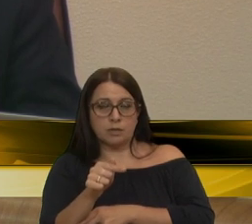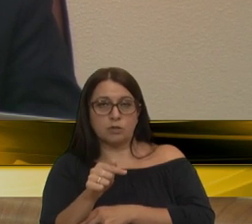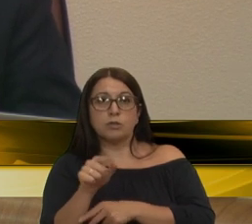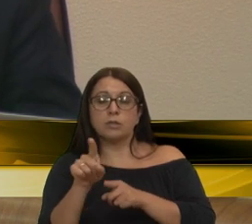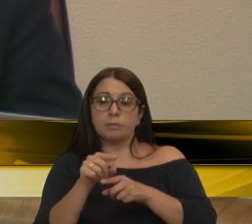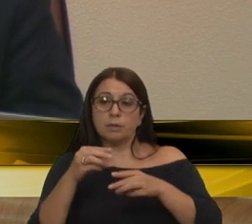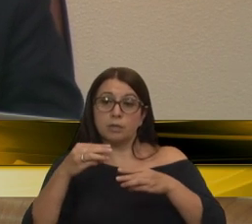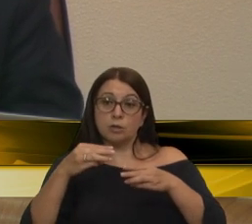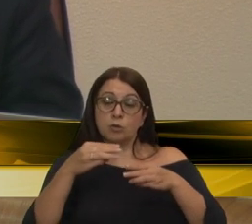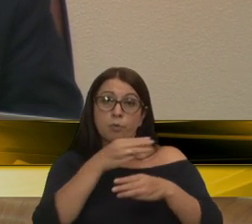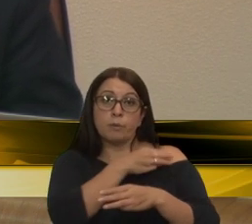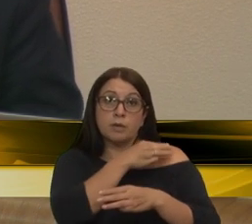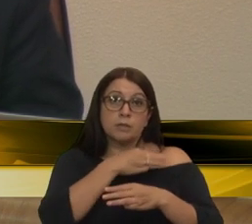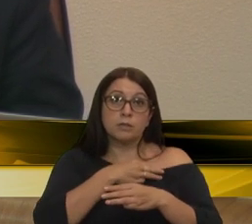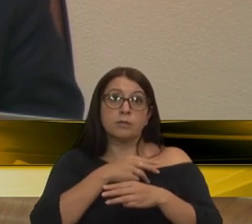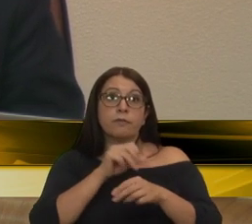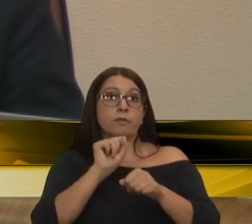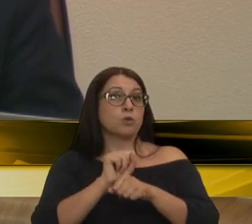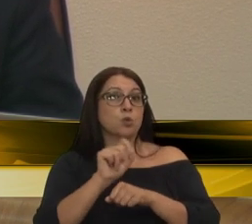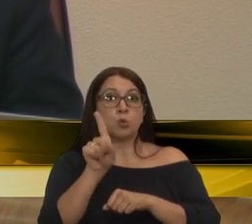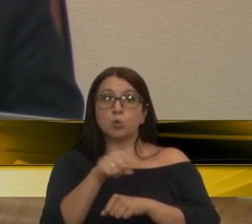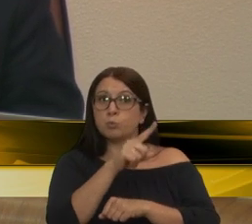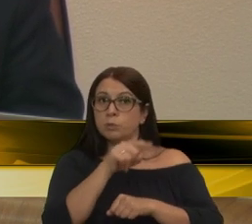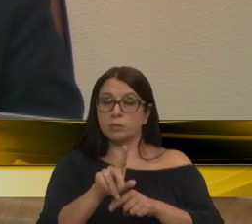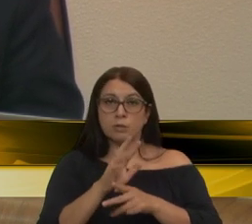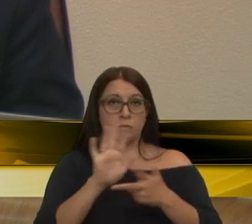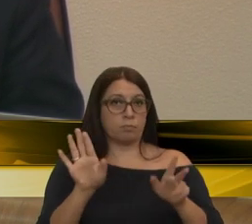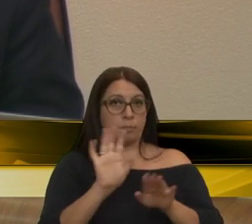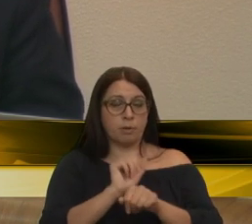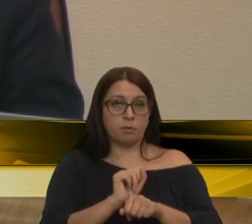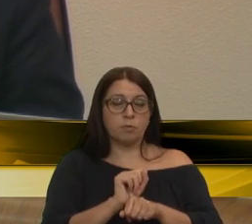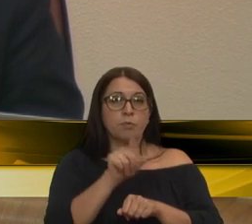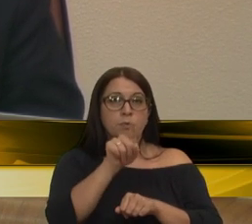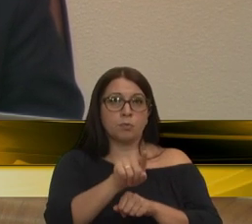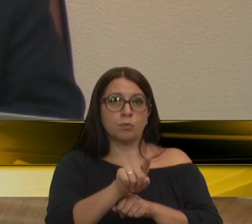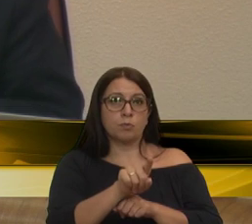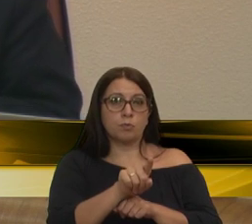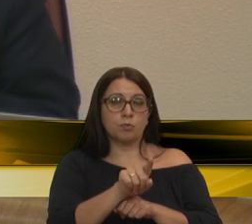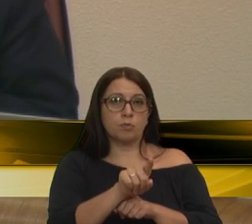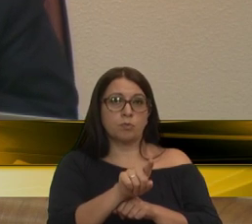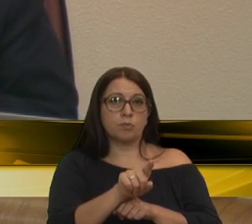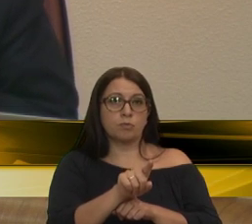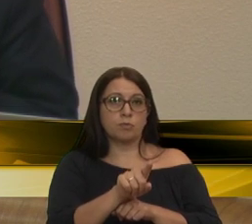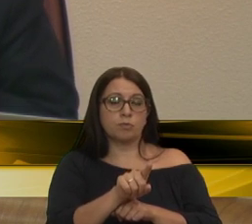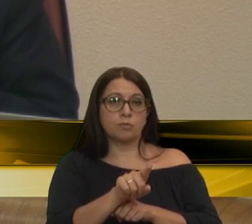concedeu efeito suspensivo ao sobredito